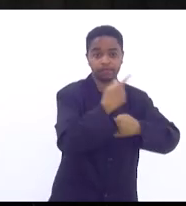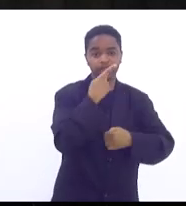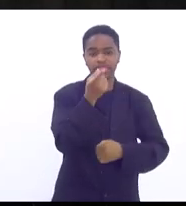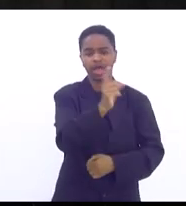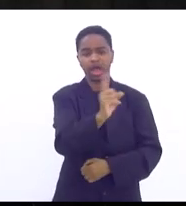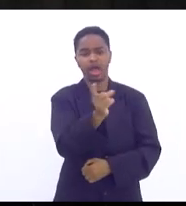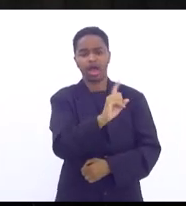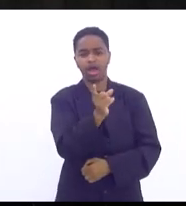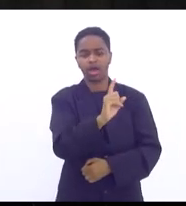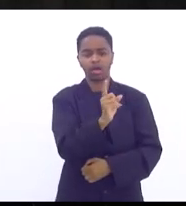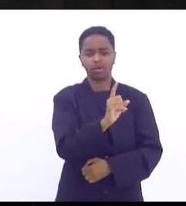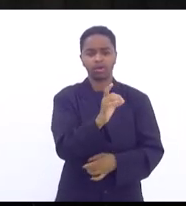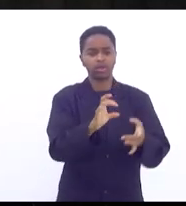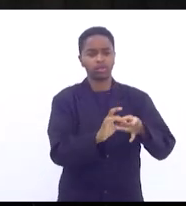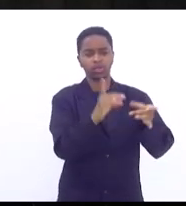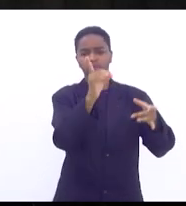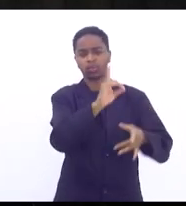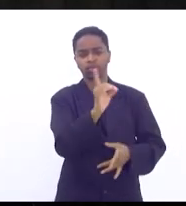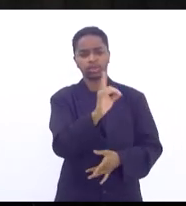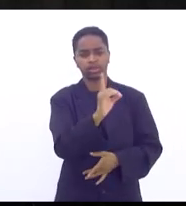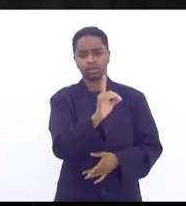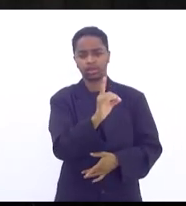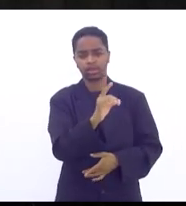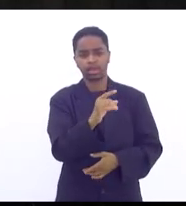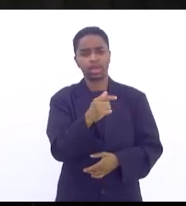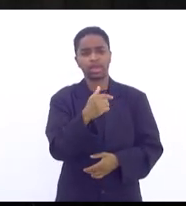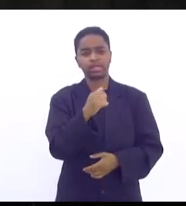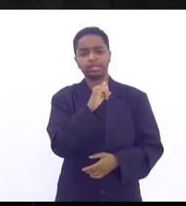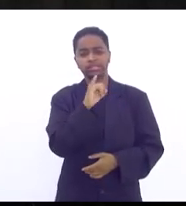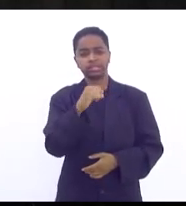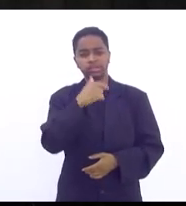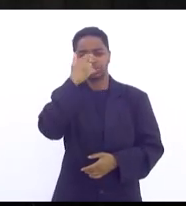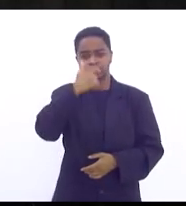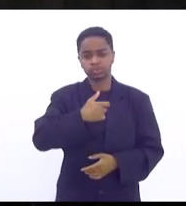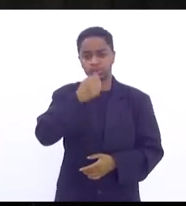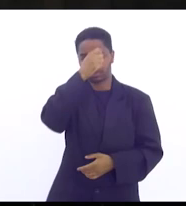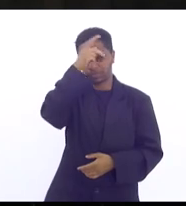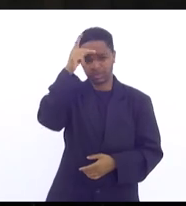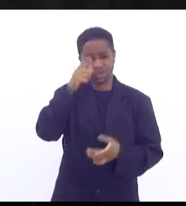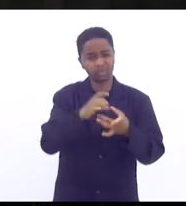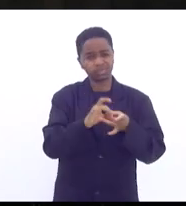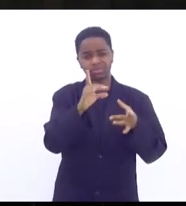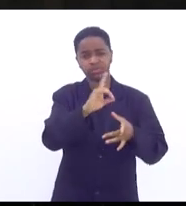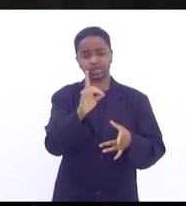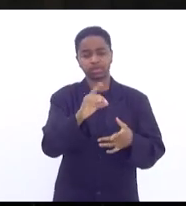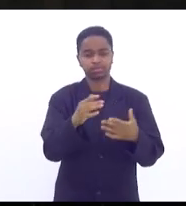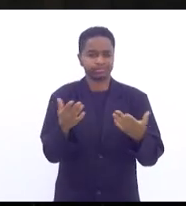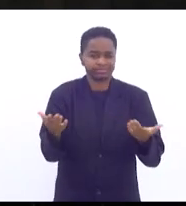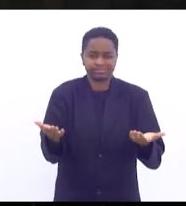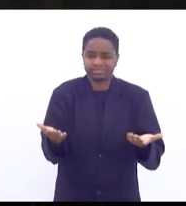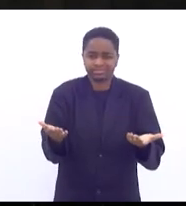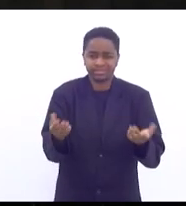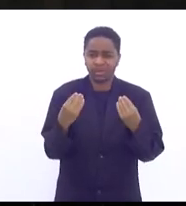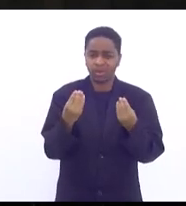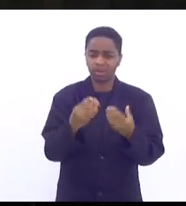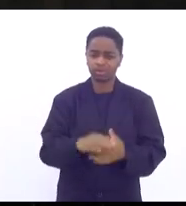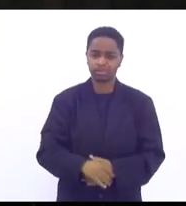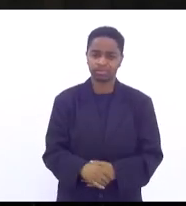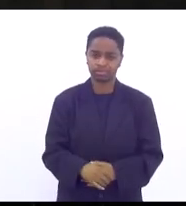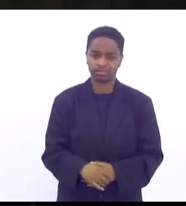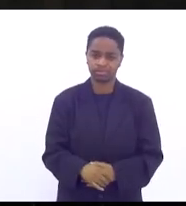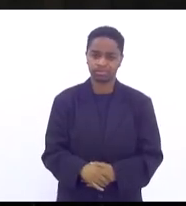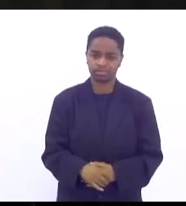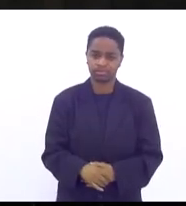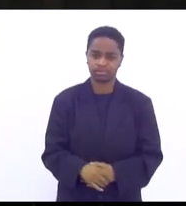não, não deixarei como prefeito derrubar a Perimetral. Patético.